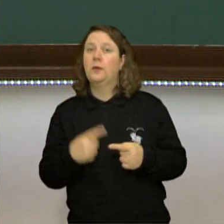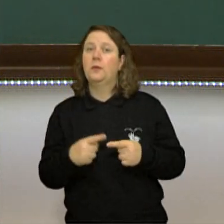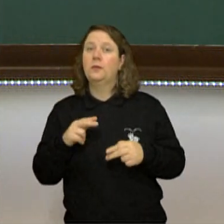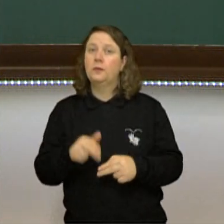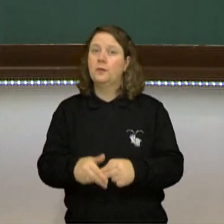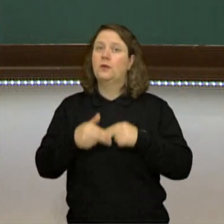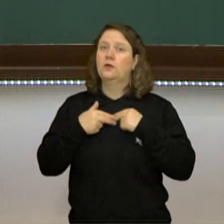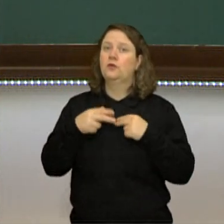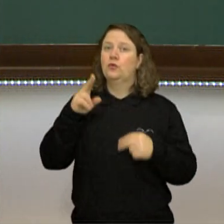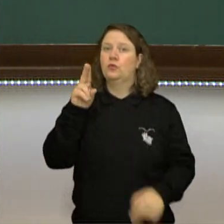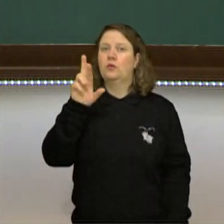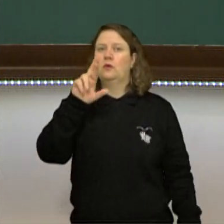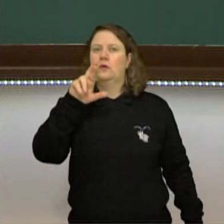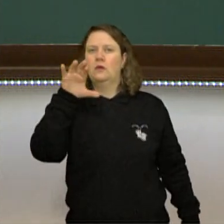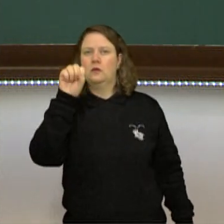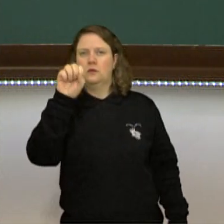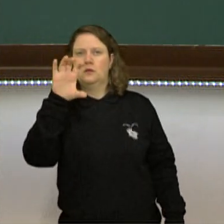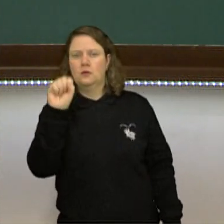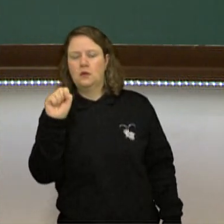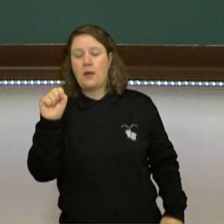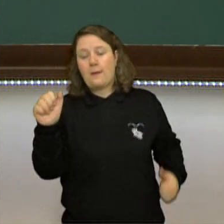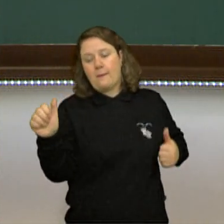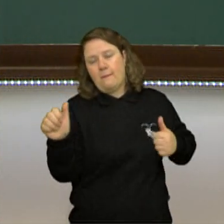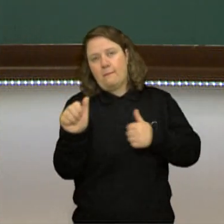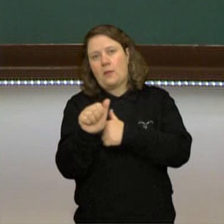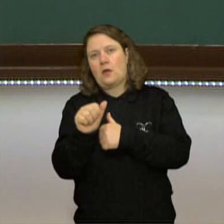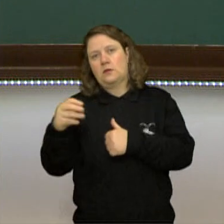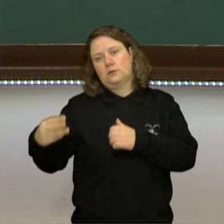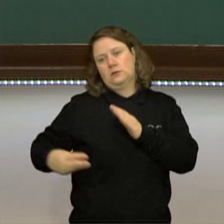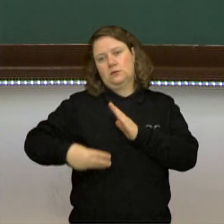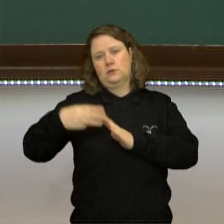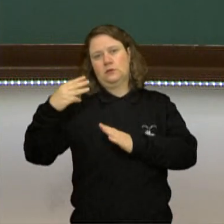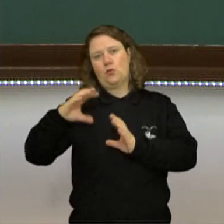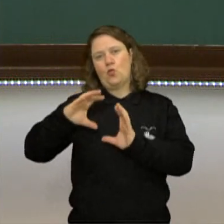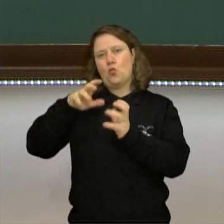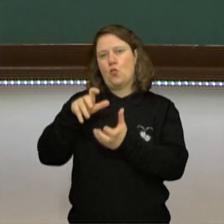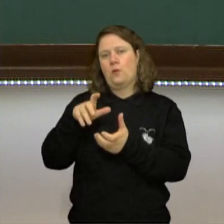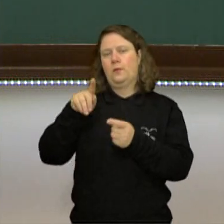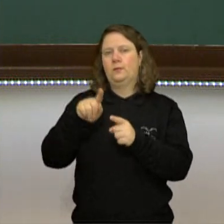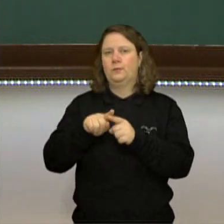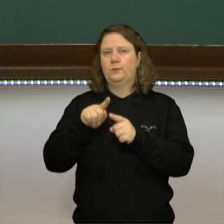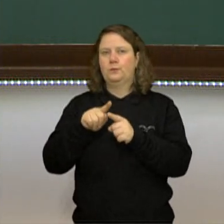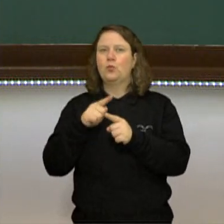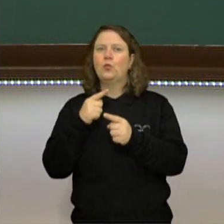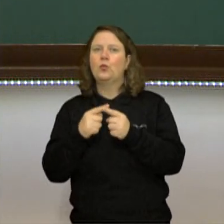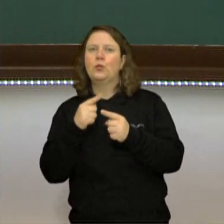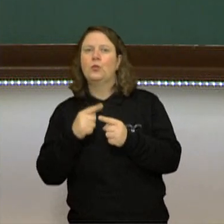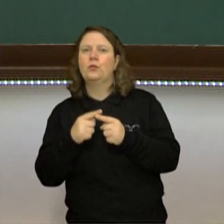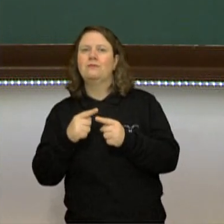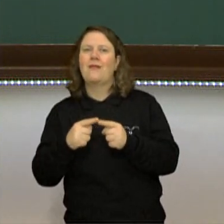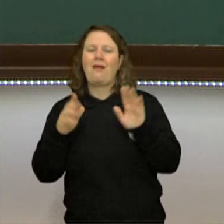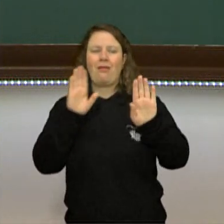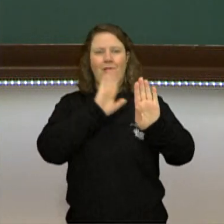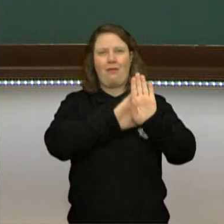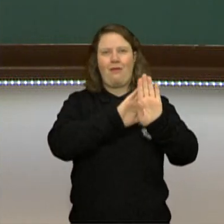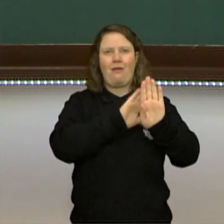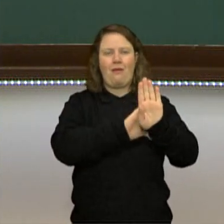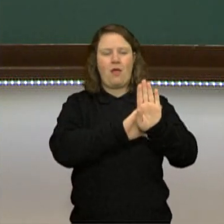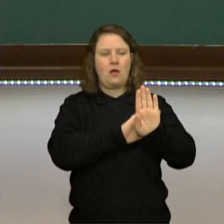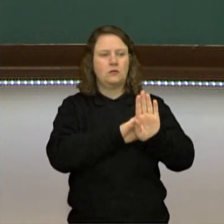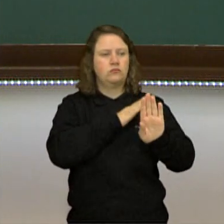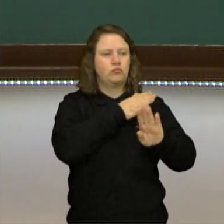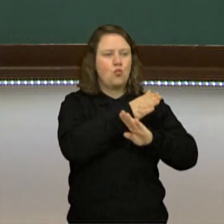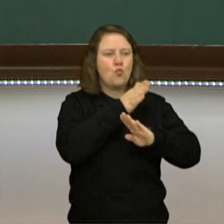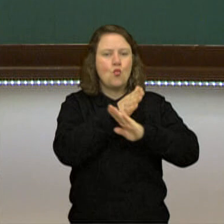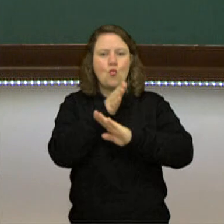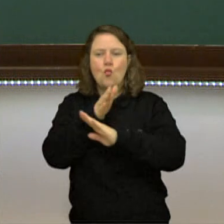União Soviética com o Terceiro Mundo. Nesse período, a União Soviética vai tentar expandir ideologicamente o seu socialismo para outros países,